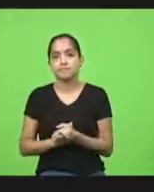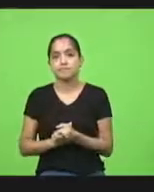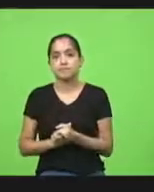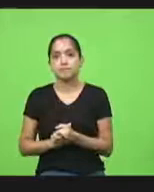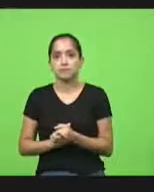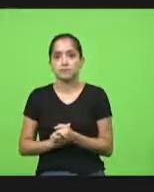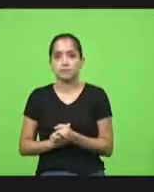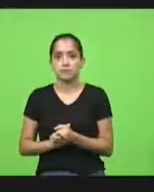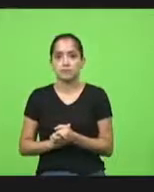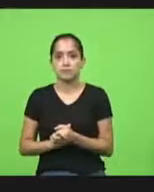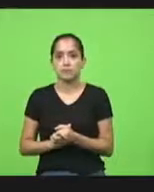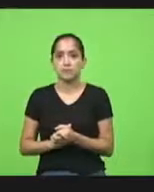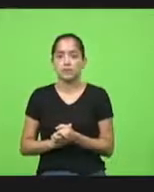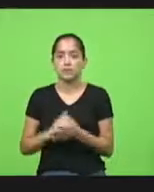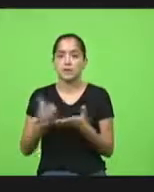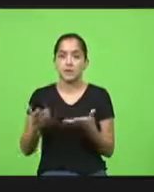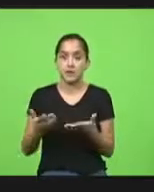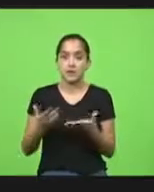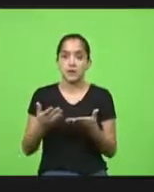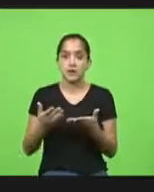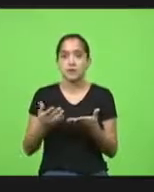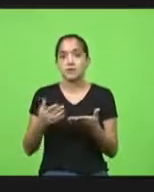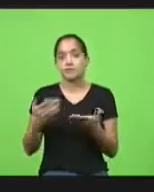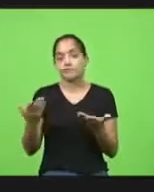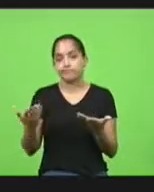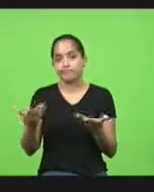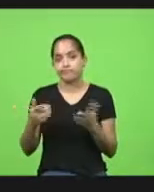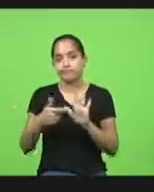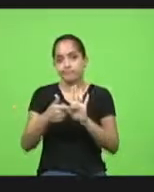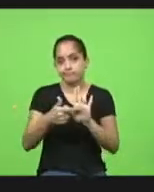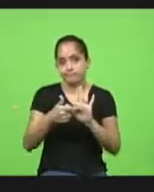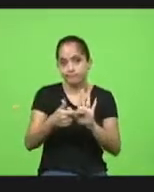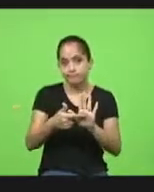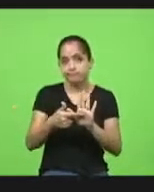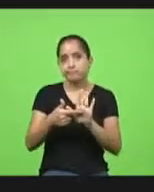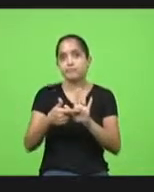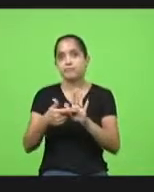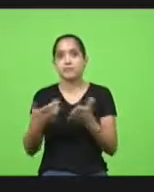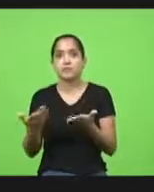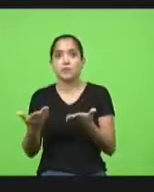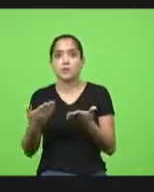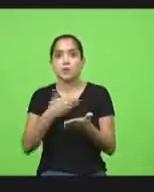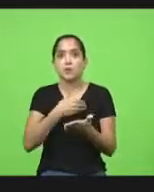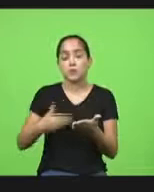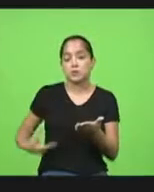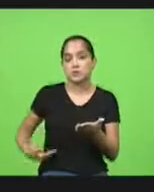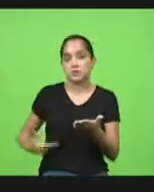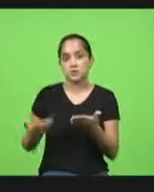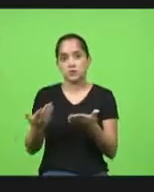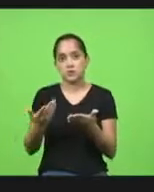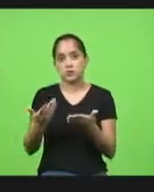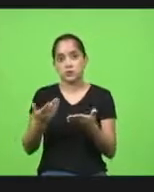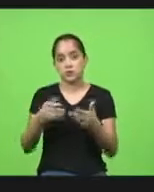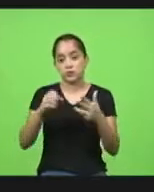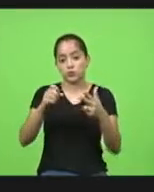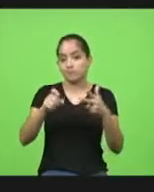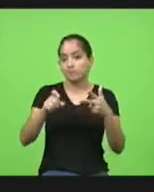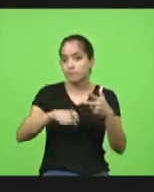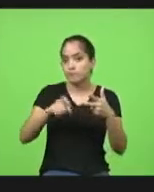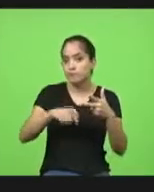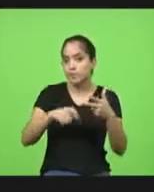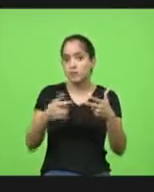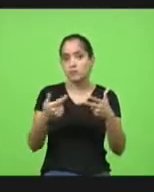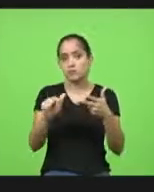de ter que a casa se manifestar através dessa forma, não ter origem governamental, não ter origem do executivo, mas trata-se absolutamente